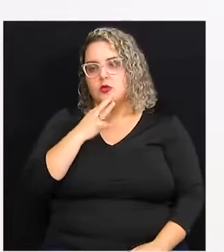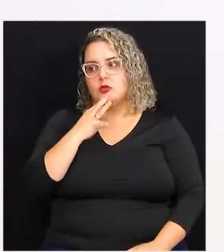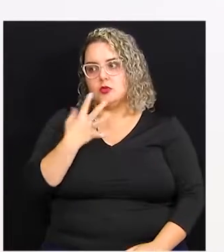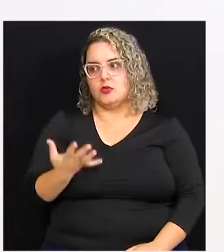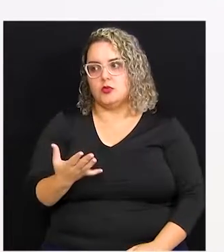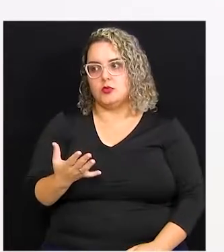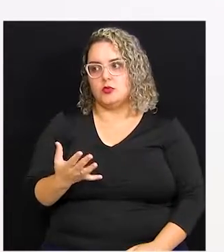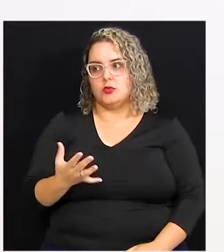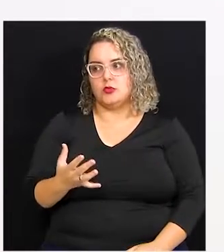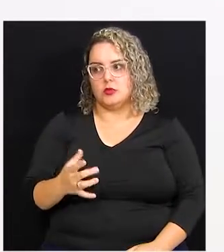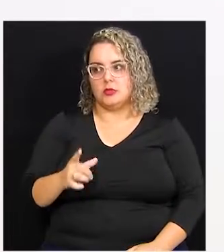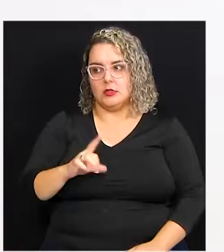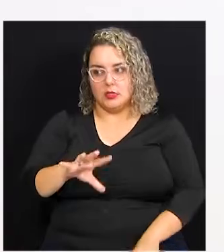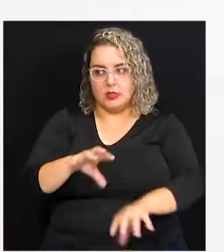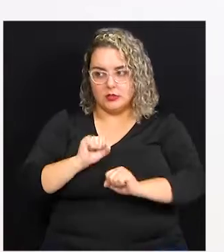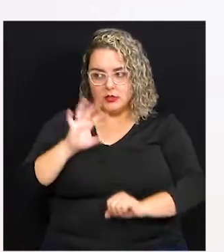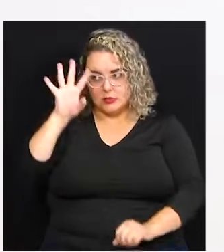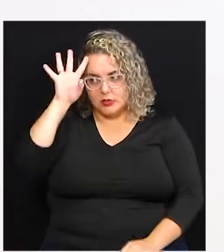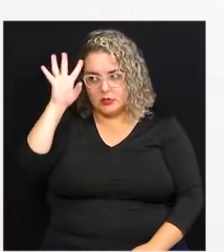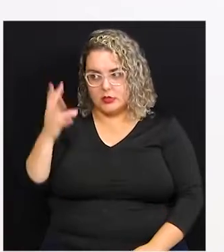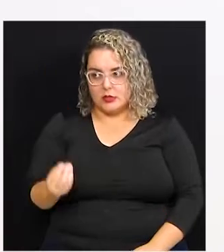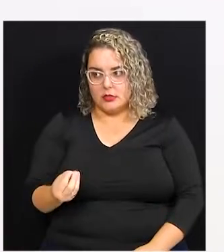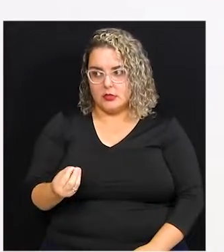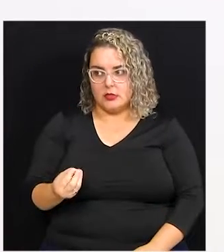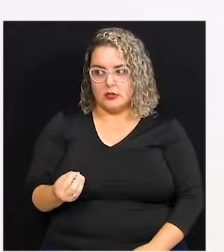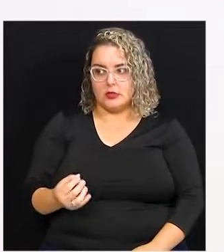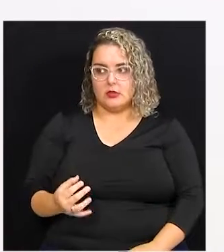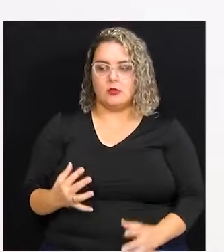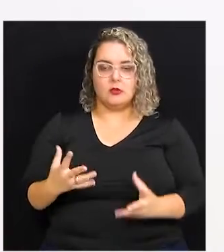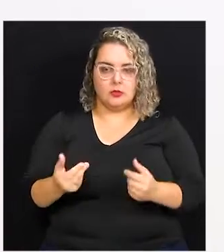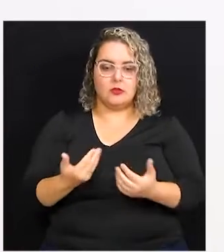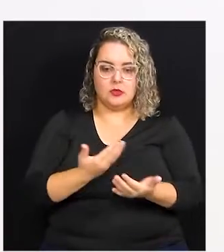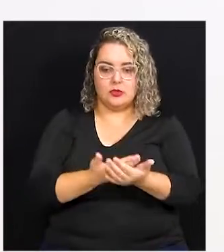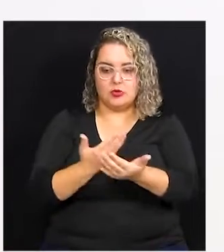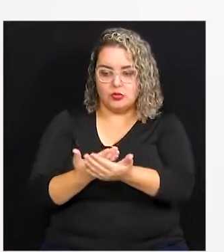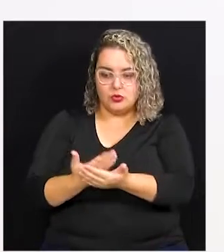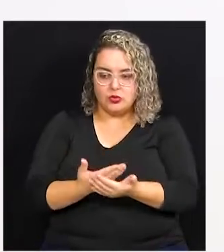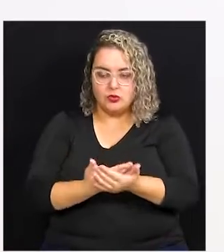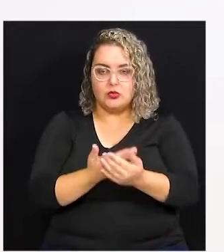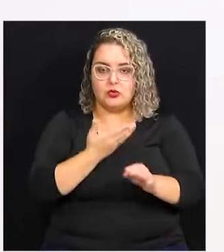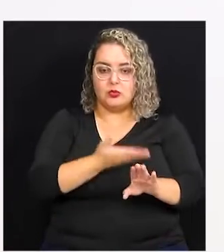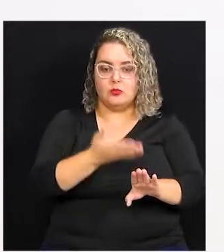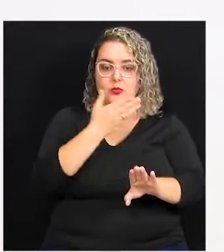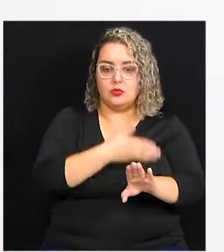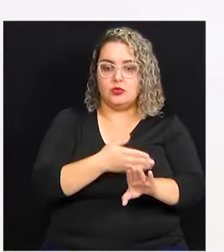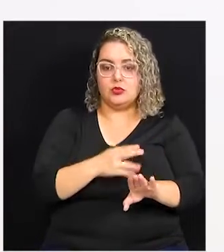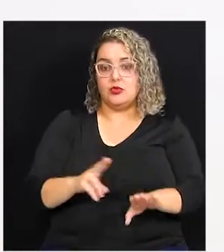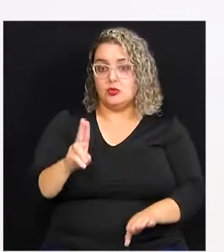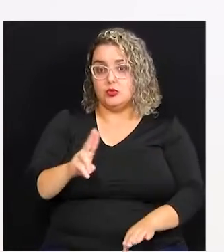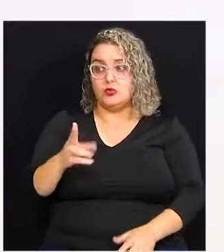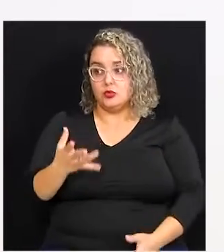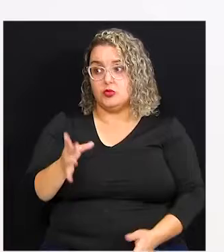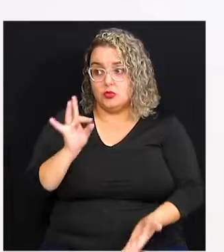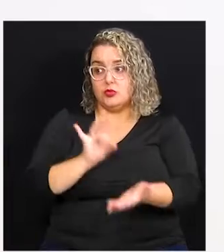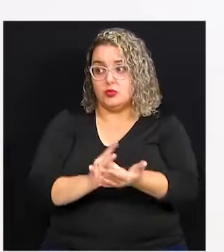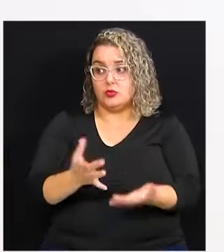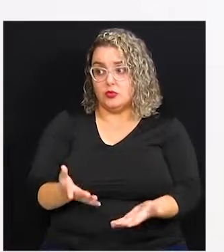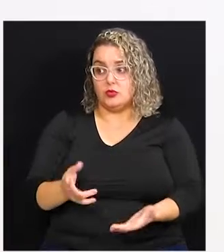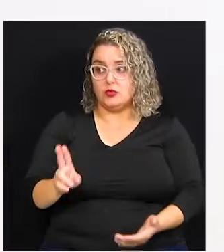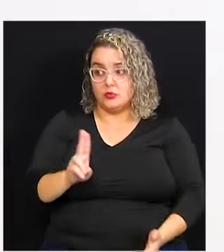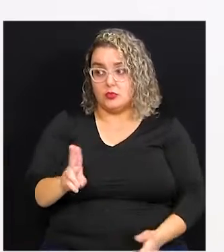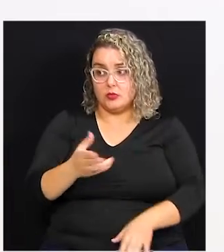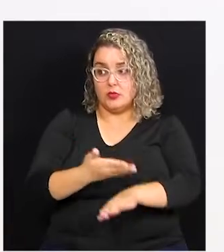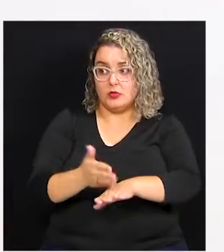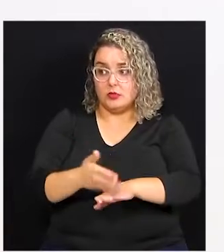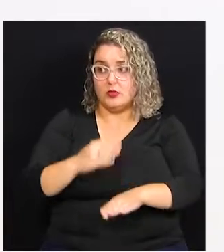conhecer esse conhecimento, conhecer todo esse estudo por trás de grandes aplicações e, de fato,